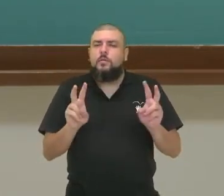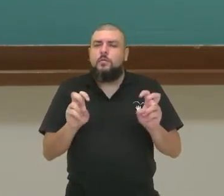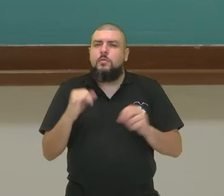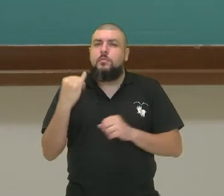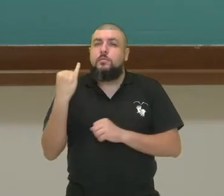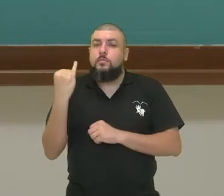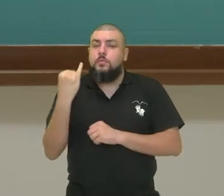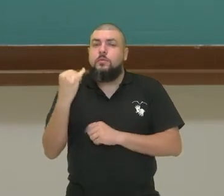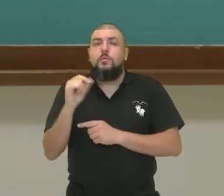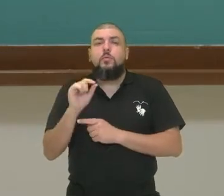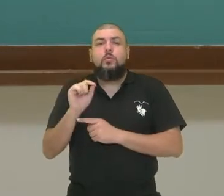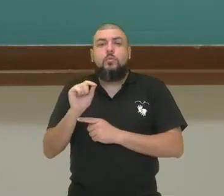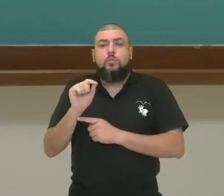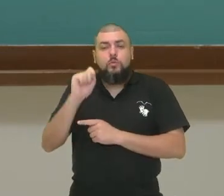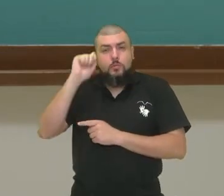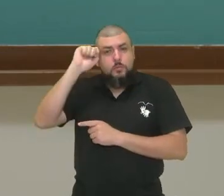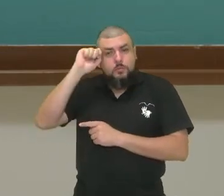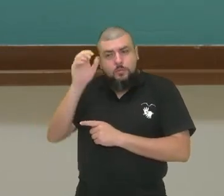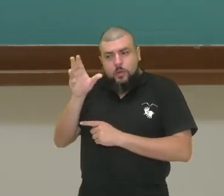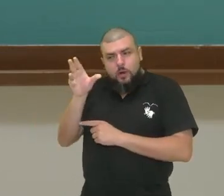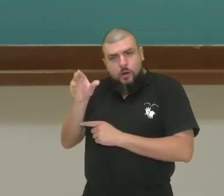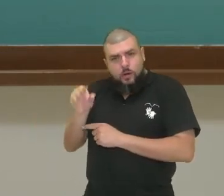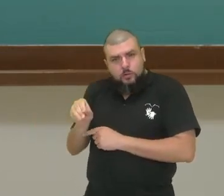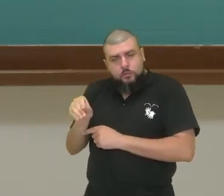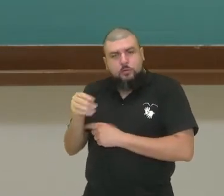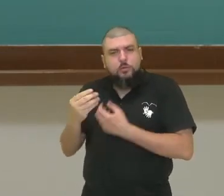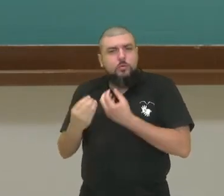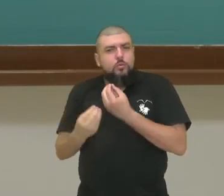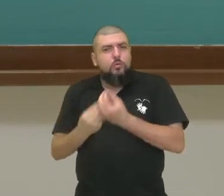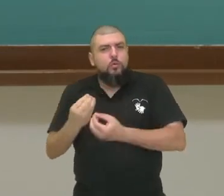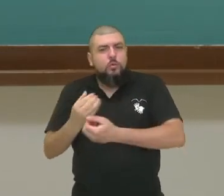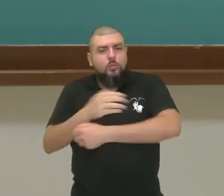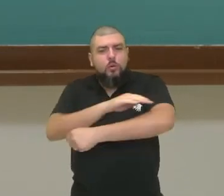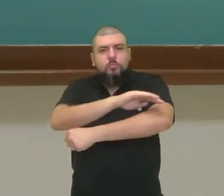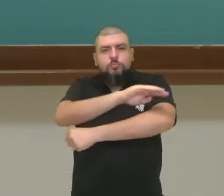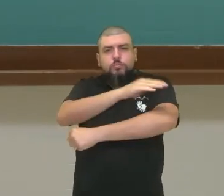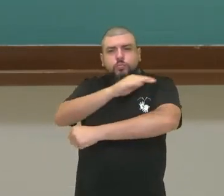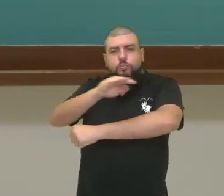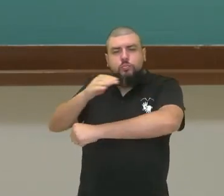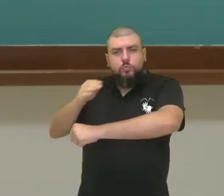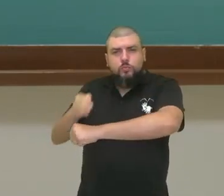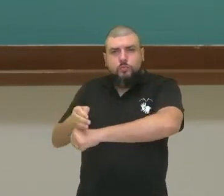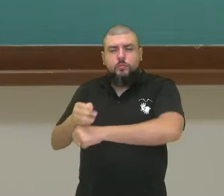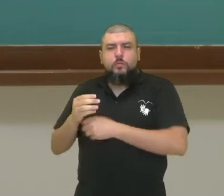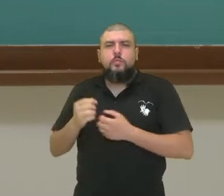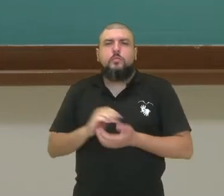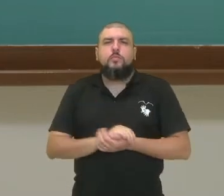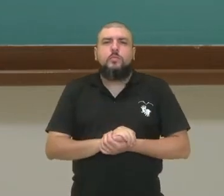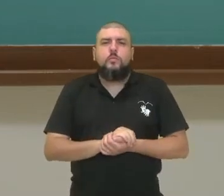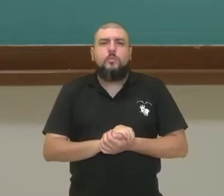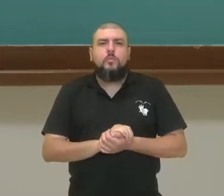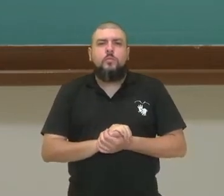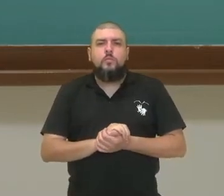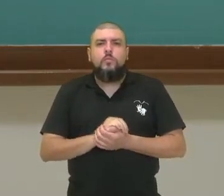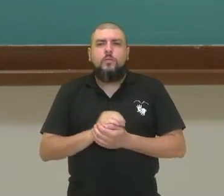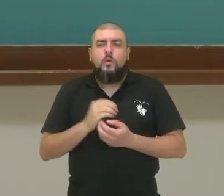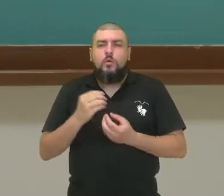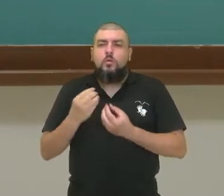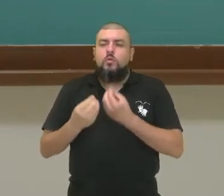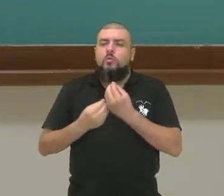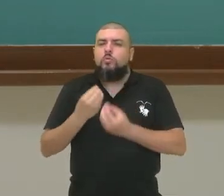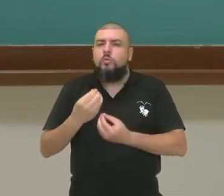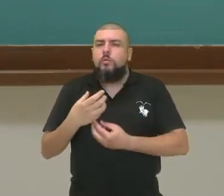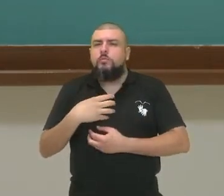relevo do continente africano, ok? Então como que se encontra aí configurado, né, o relevo, né, as